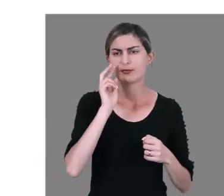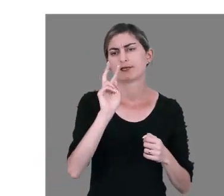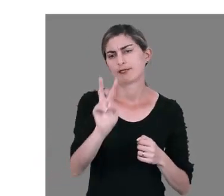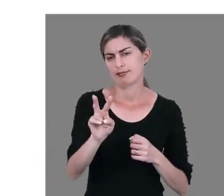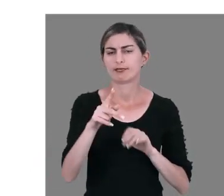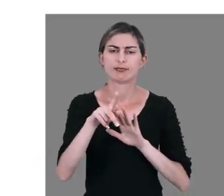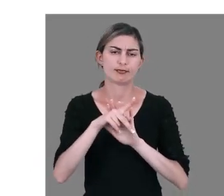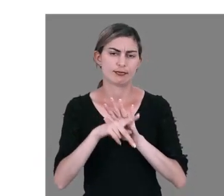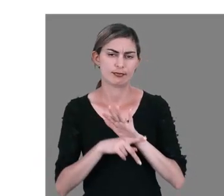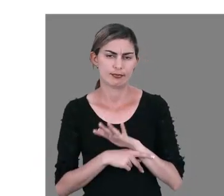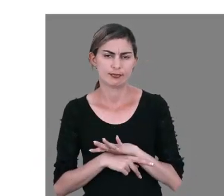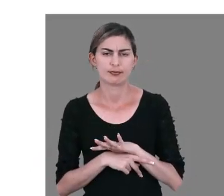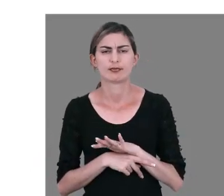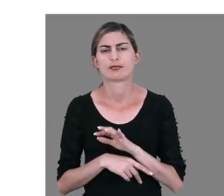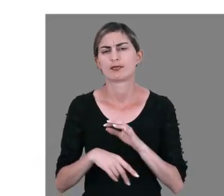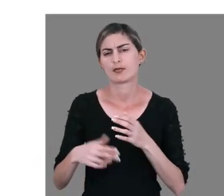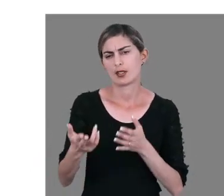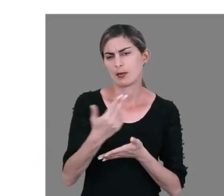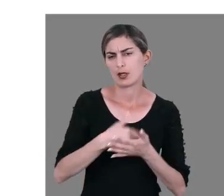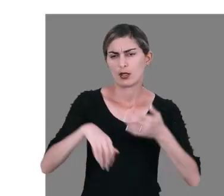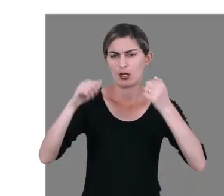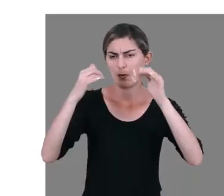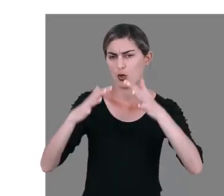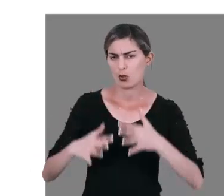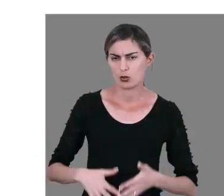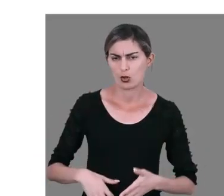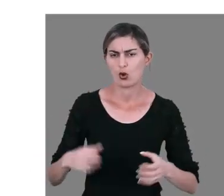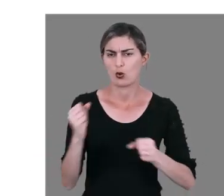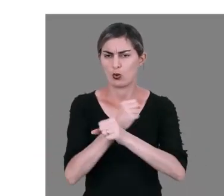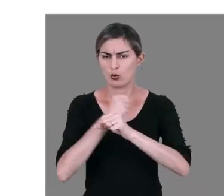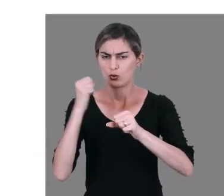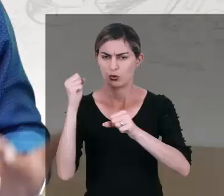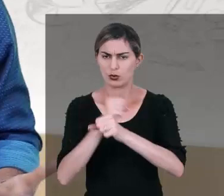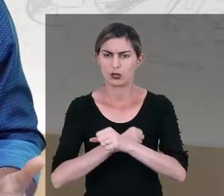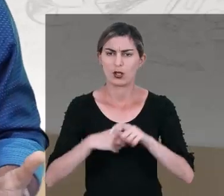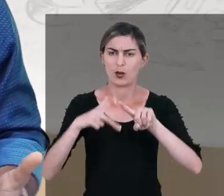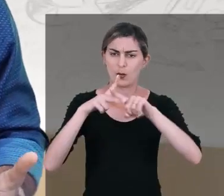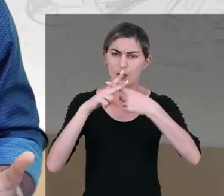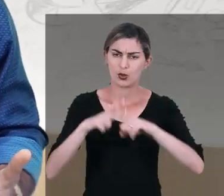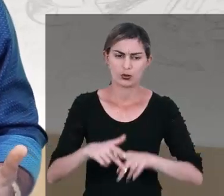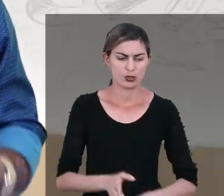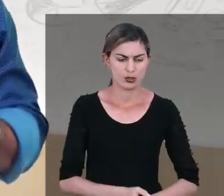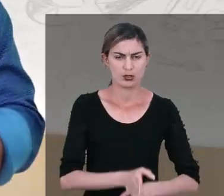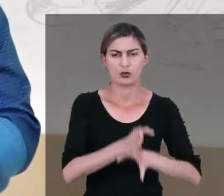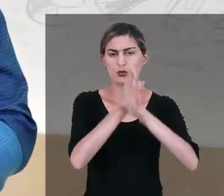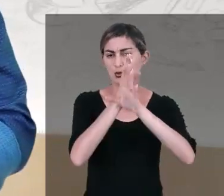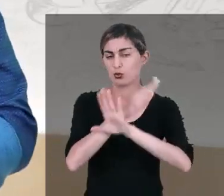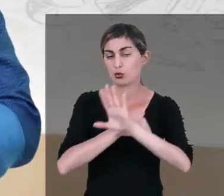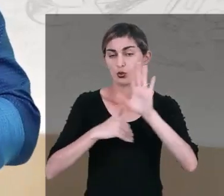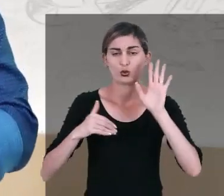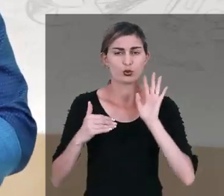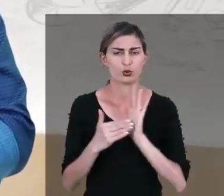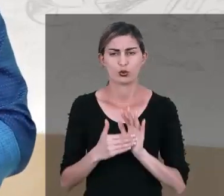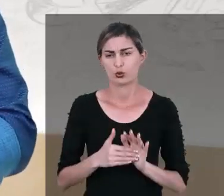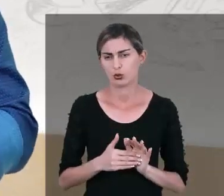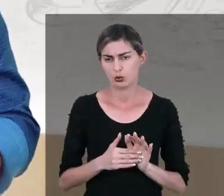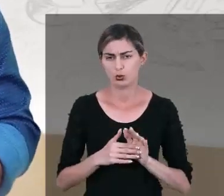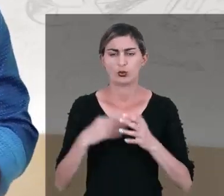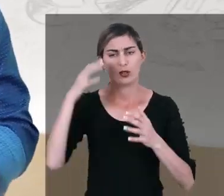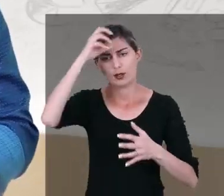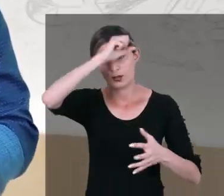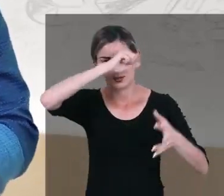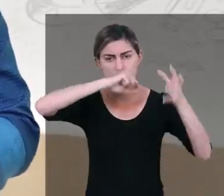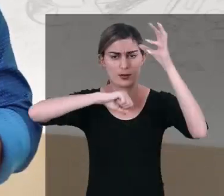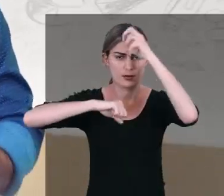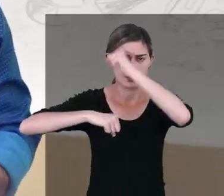nesse projeto, né? Plantas de demolição, plantas de construção, de manutenção de paredes, tudo isso nós devemos